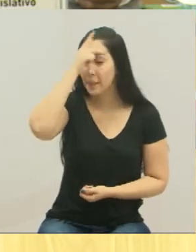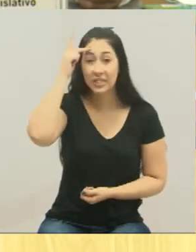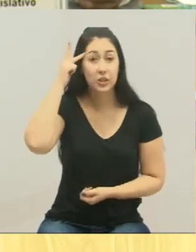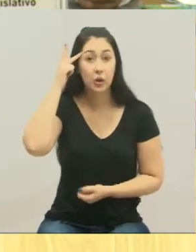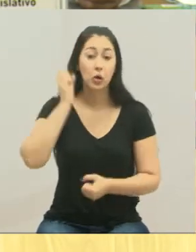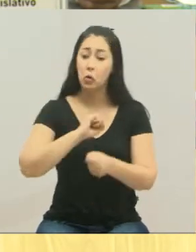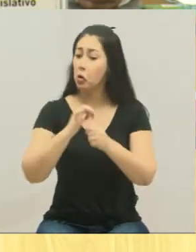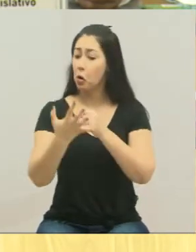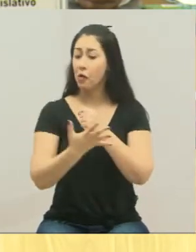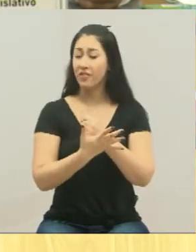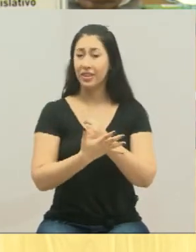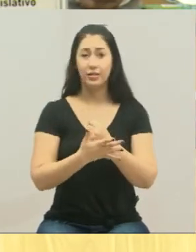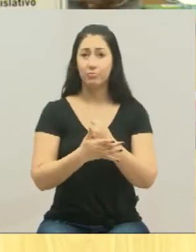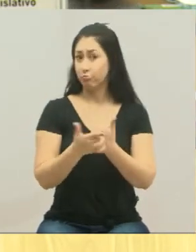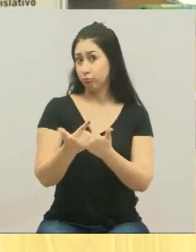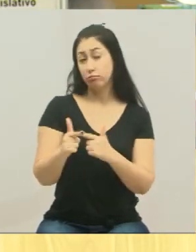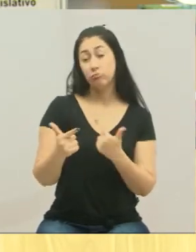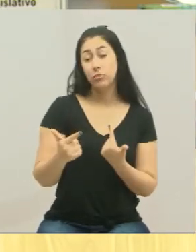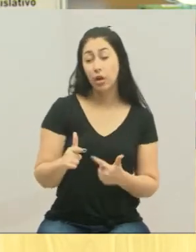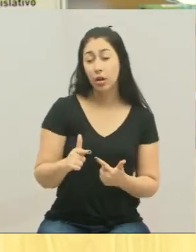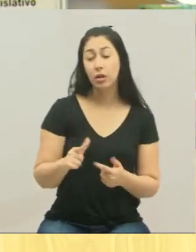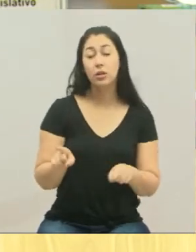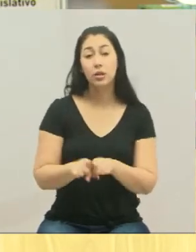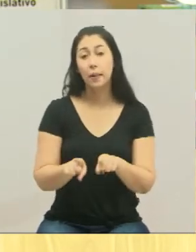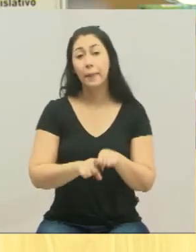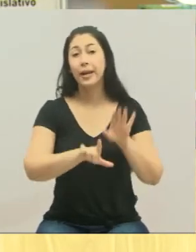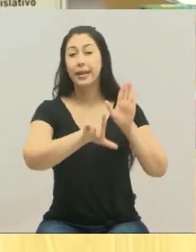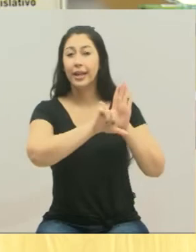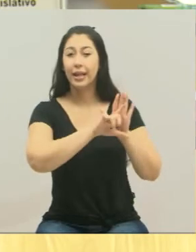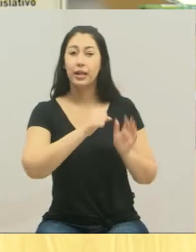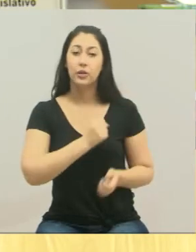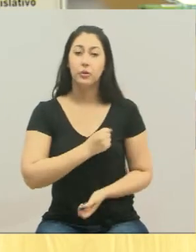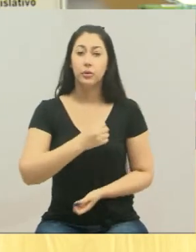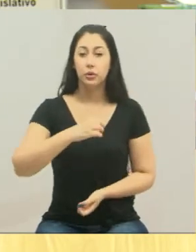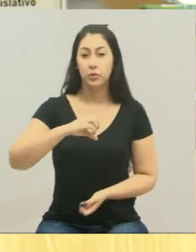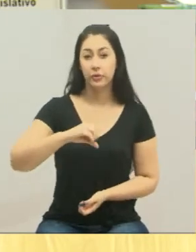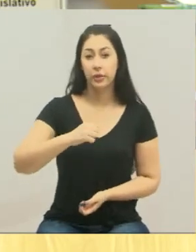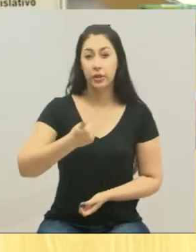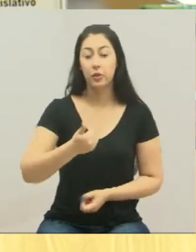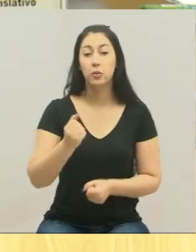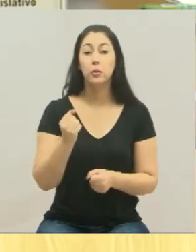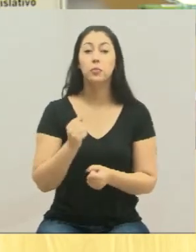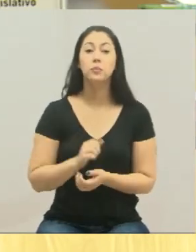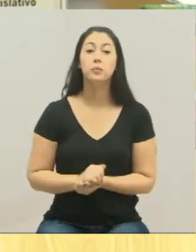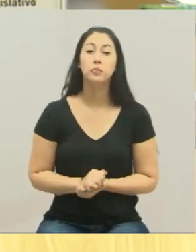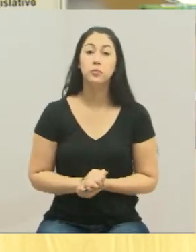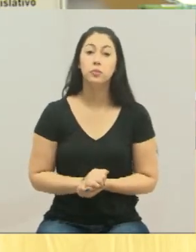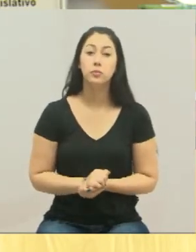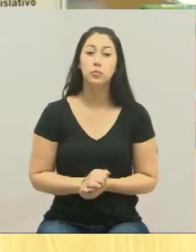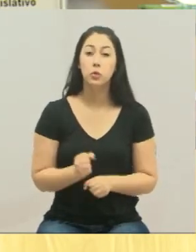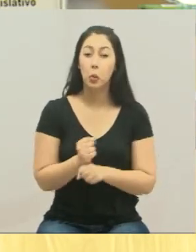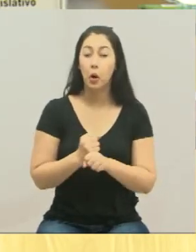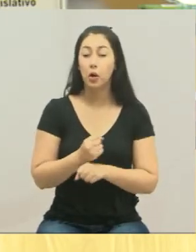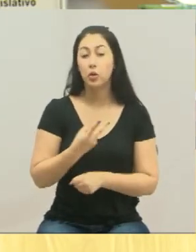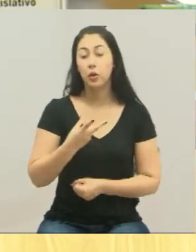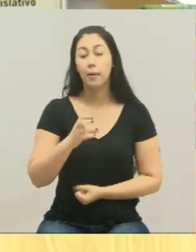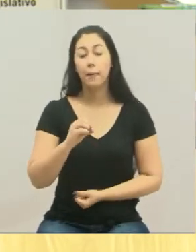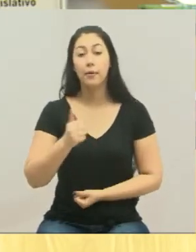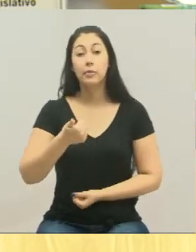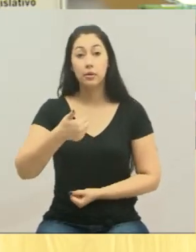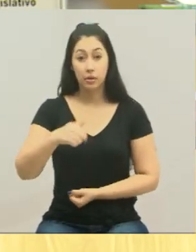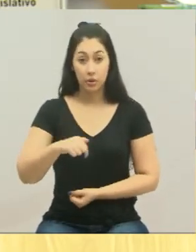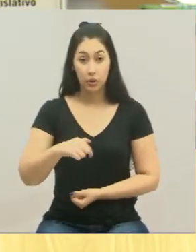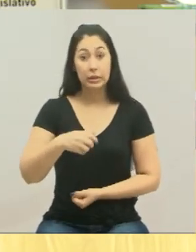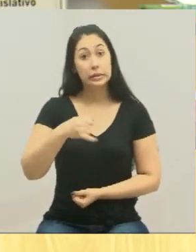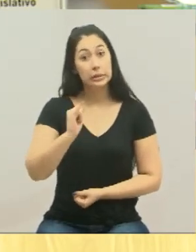E considerando estar bem claro nos artigos da Lei Complementar, número 91/2017, que diante do cenário de abandono de imóveis que